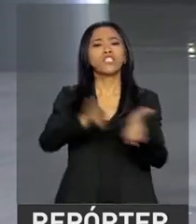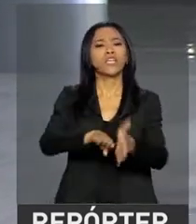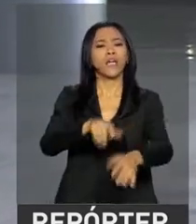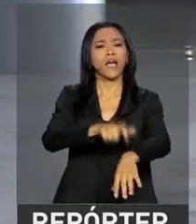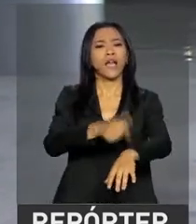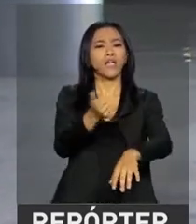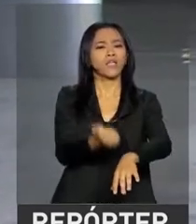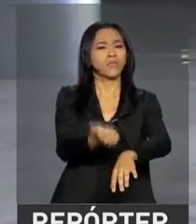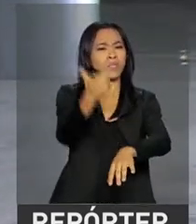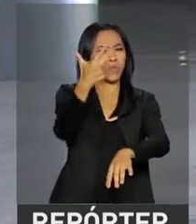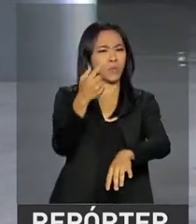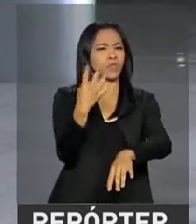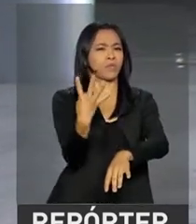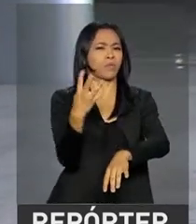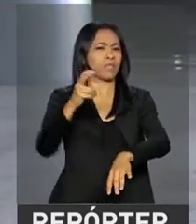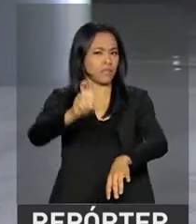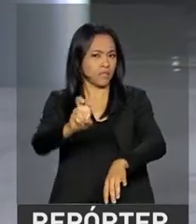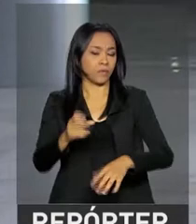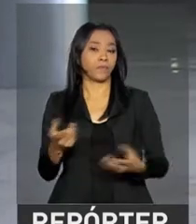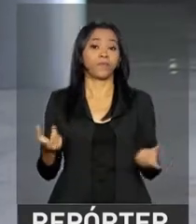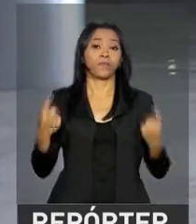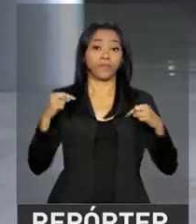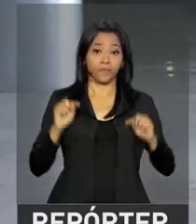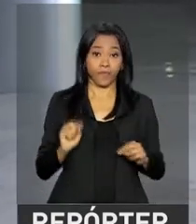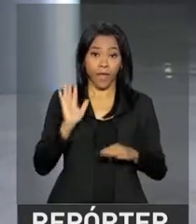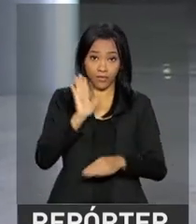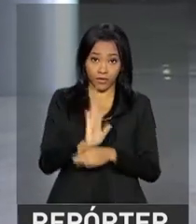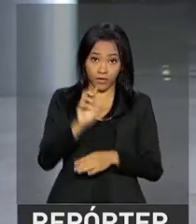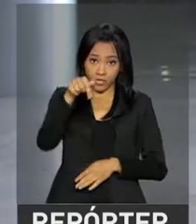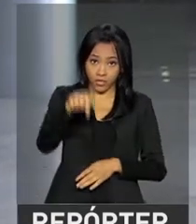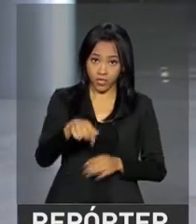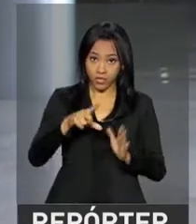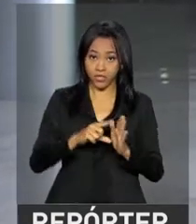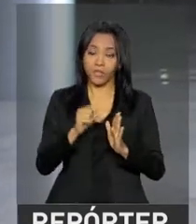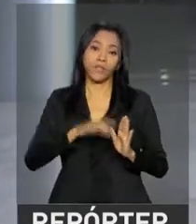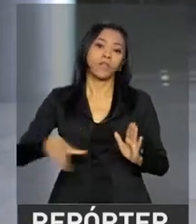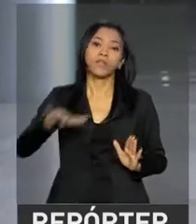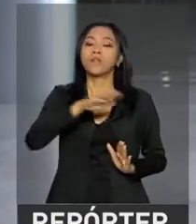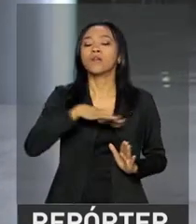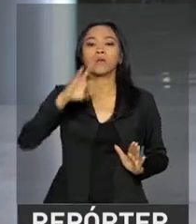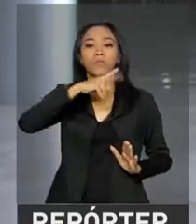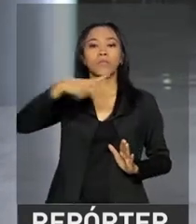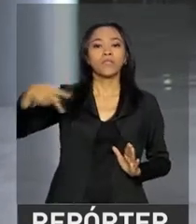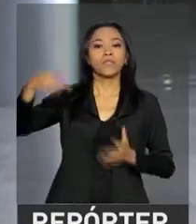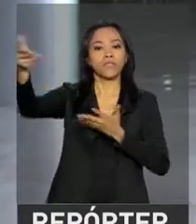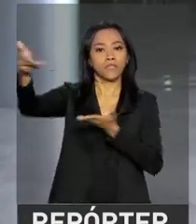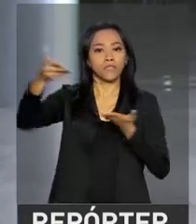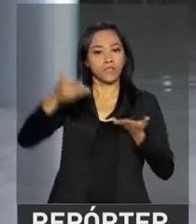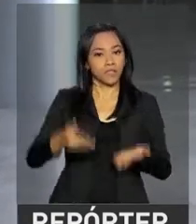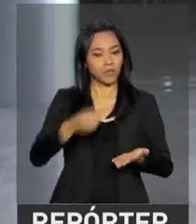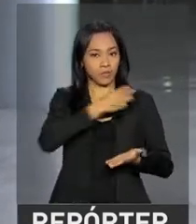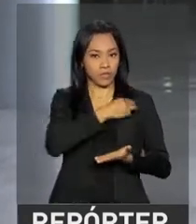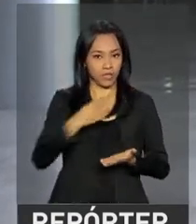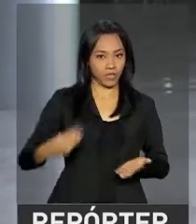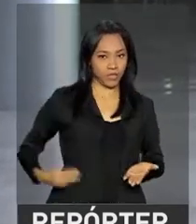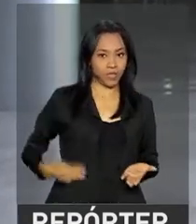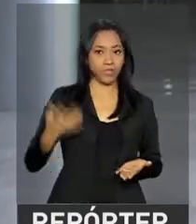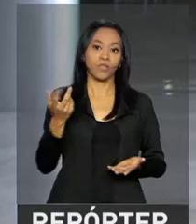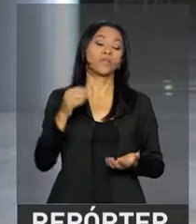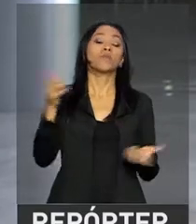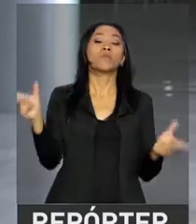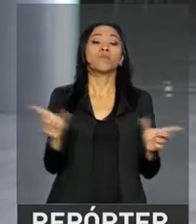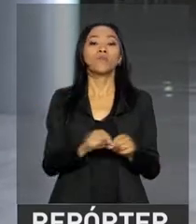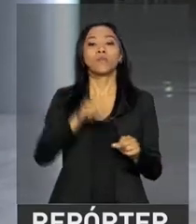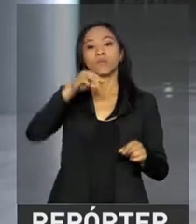de 45 na parte da tarde no palácio do planalto o presidente recebe o ministro do meio ambiente josé sarney